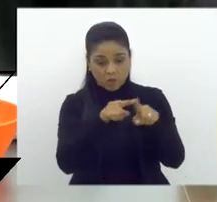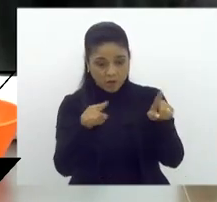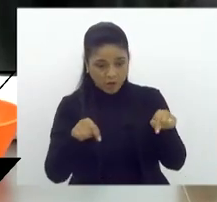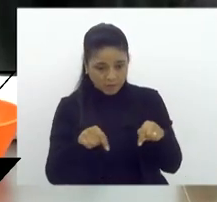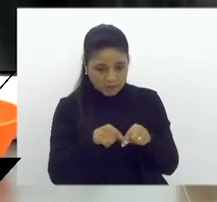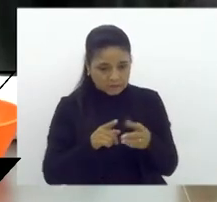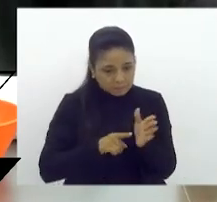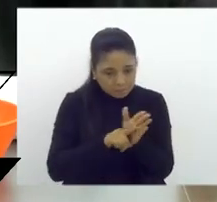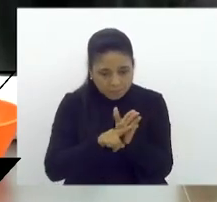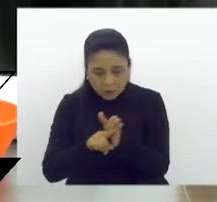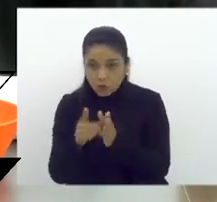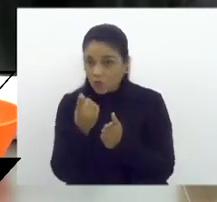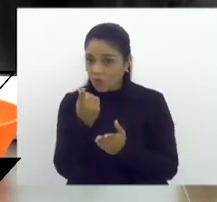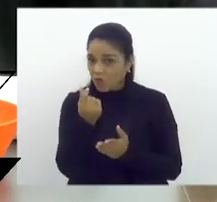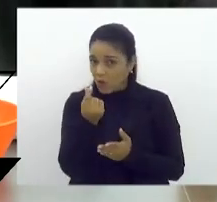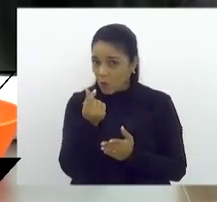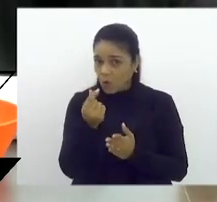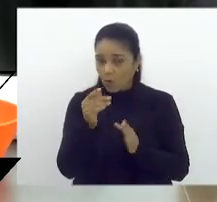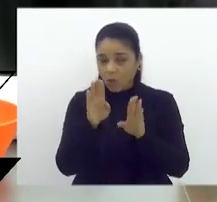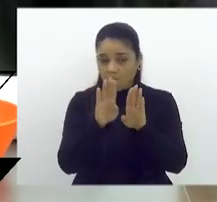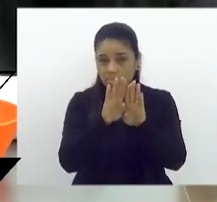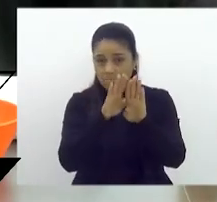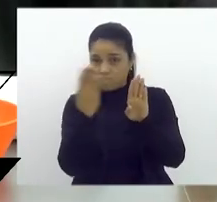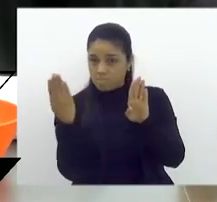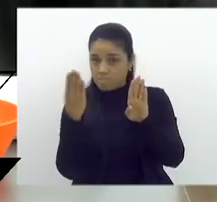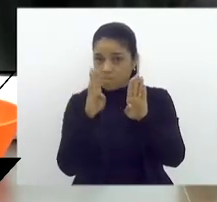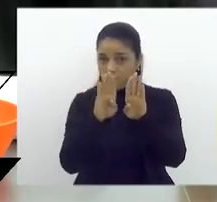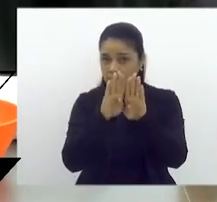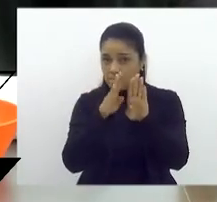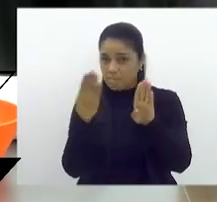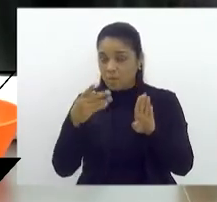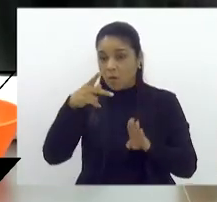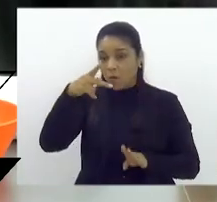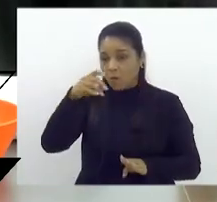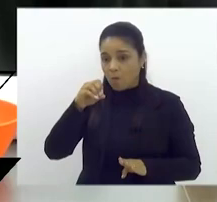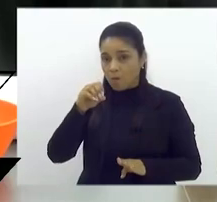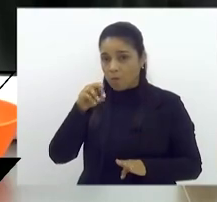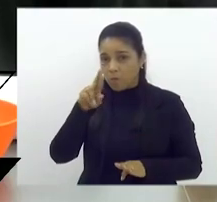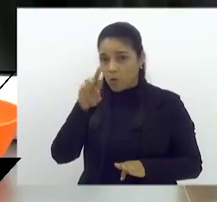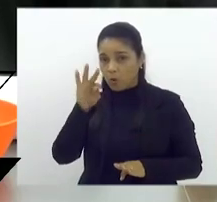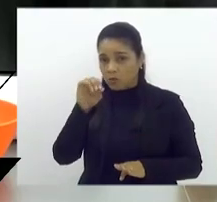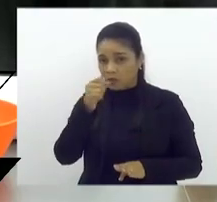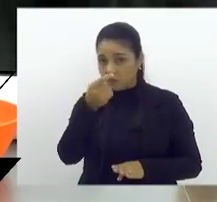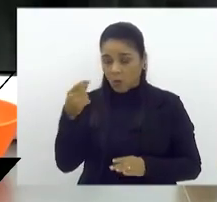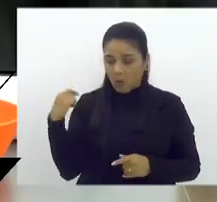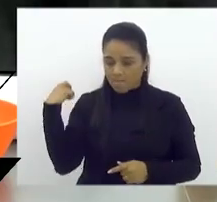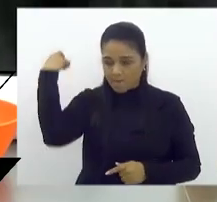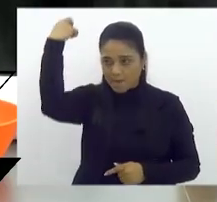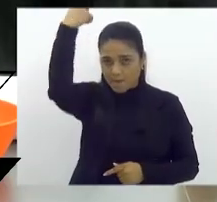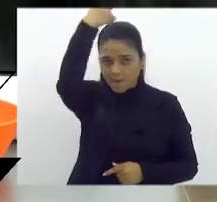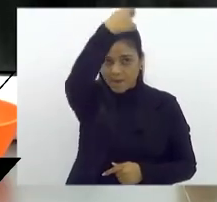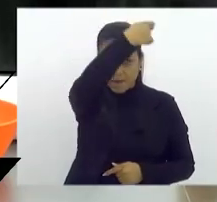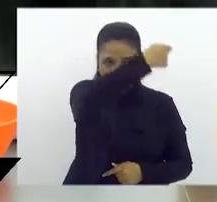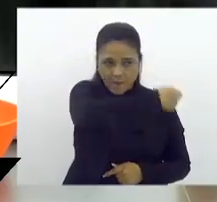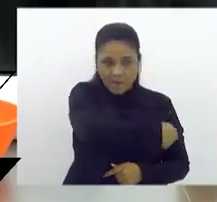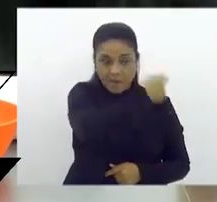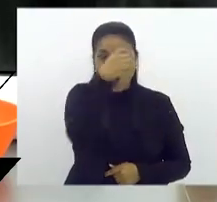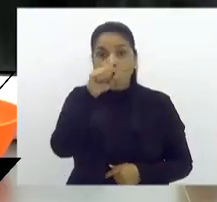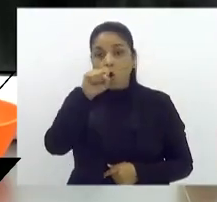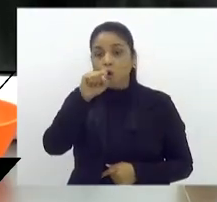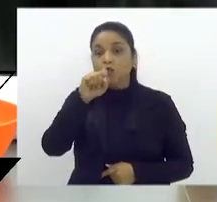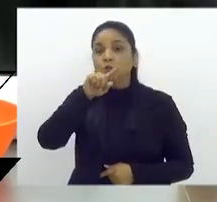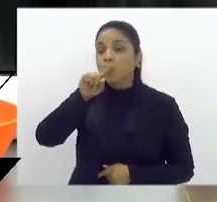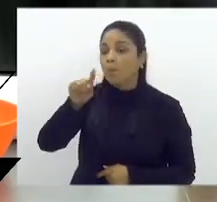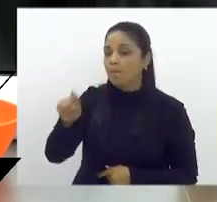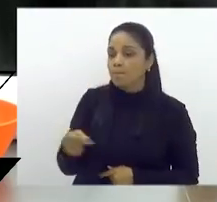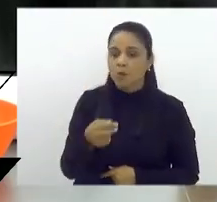O portão metálico, para fazer a detectação no metais, custa R$8.000. E